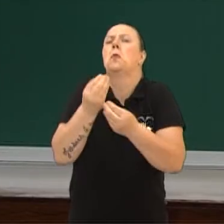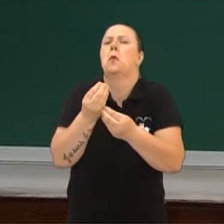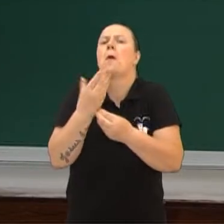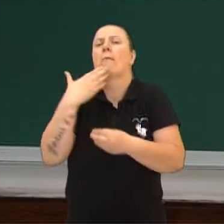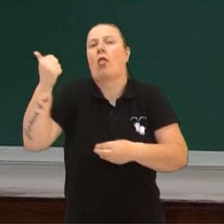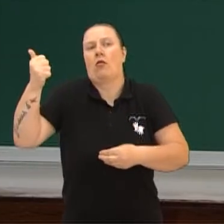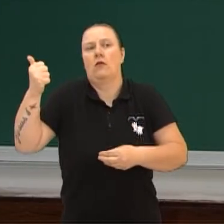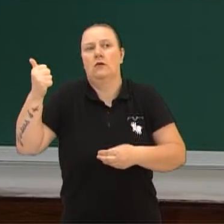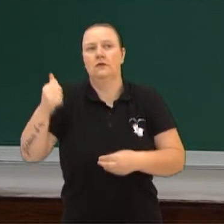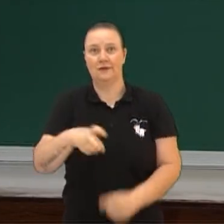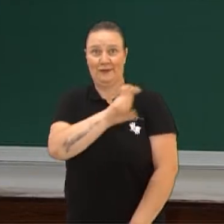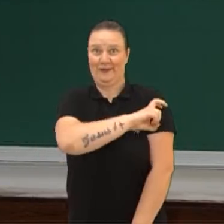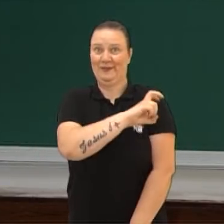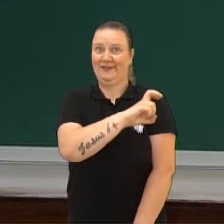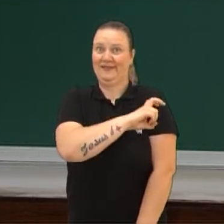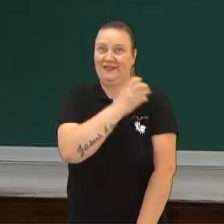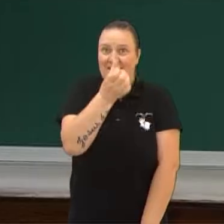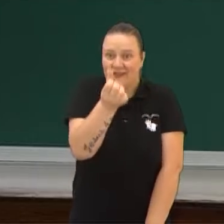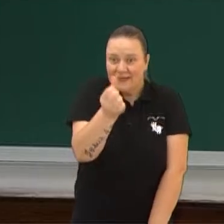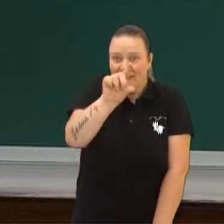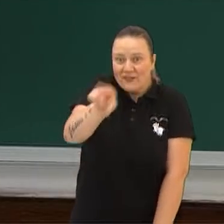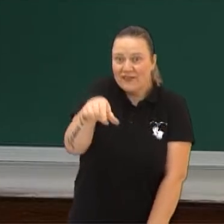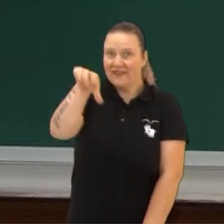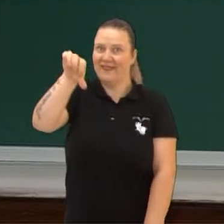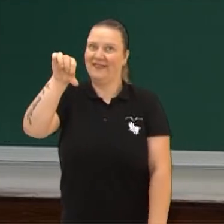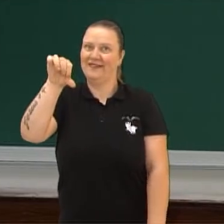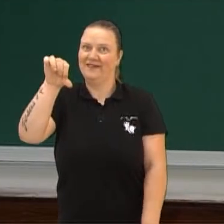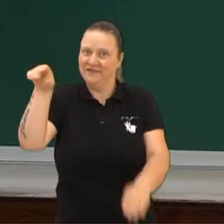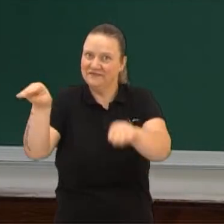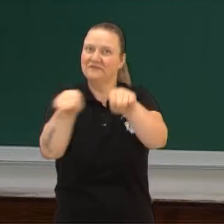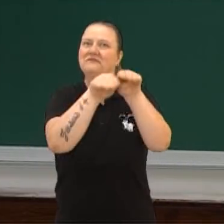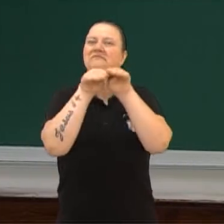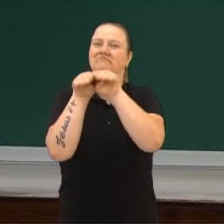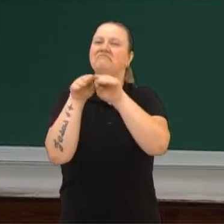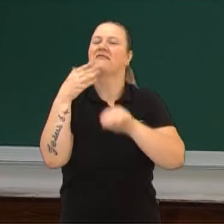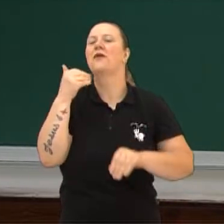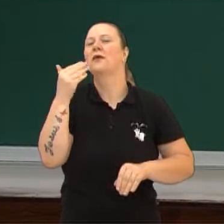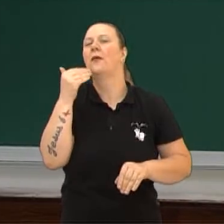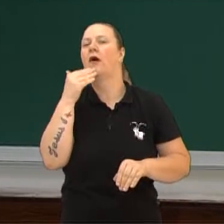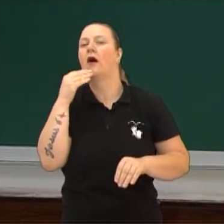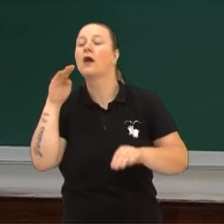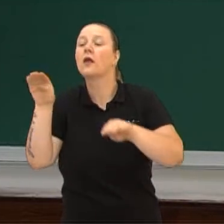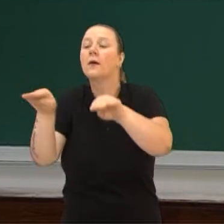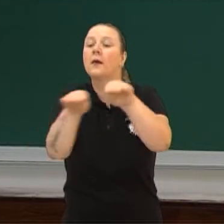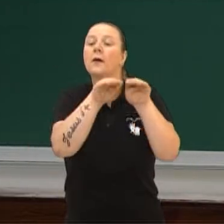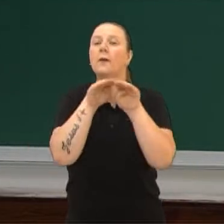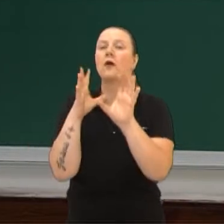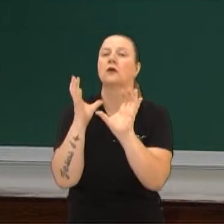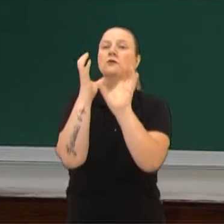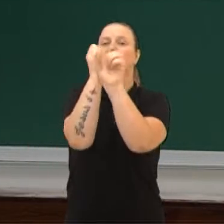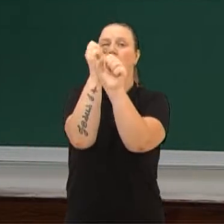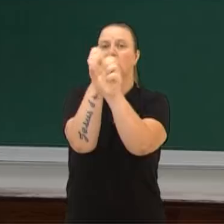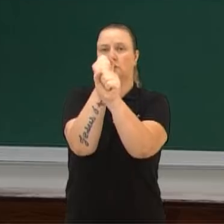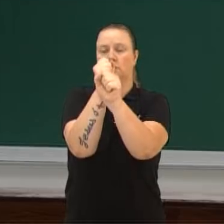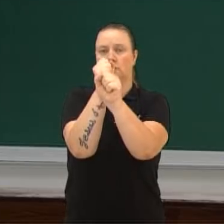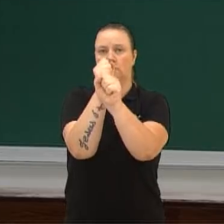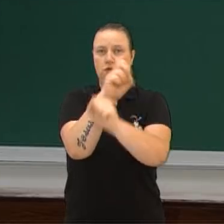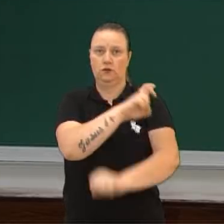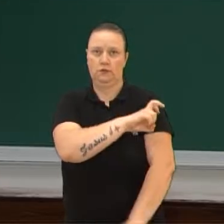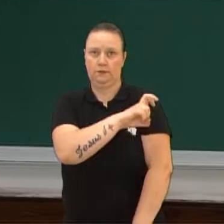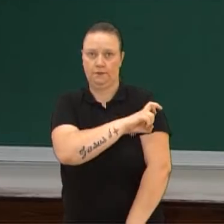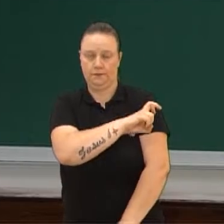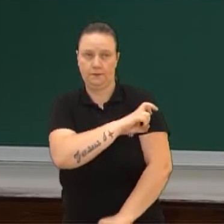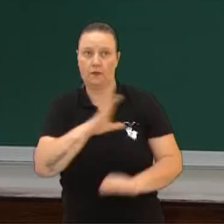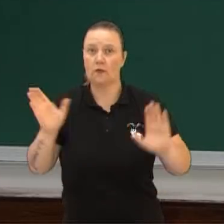está com 6,9, né? É uma média maior, não é verdade? Então, essa é a média, né, geral ali dos quintos